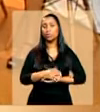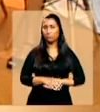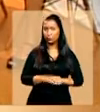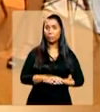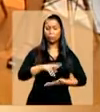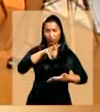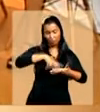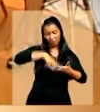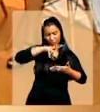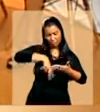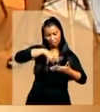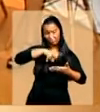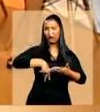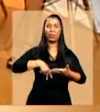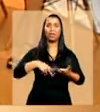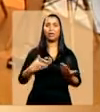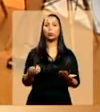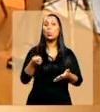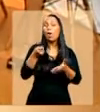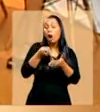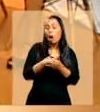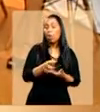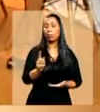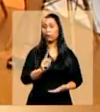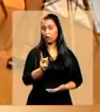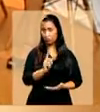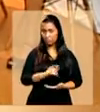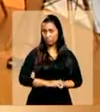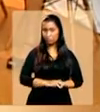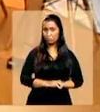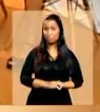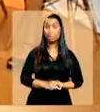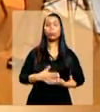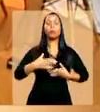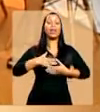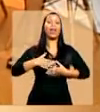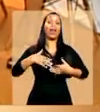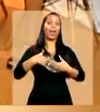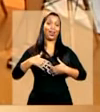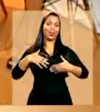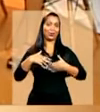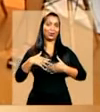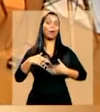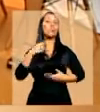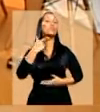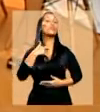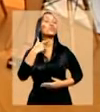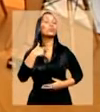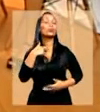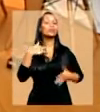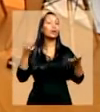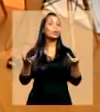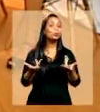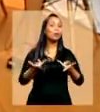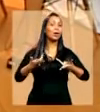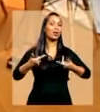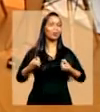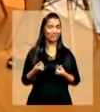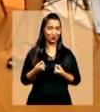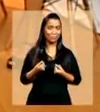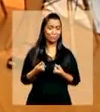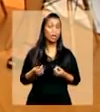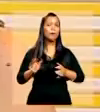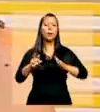seria uma leitura de leite, não seria uma cobrança, seria uma coisa por prazer, entendeu? Para